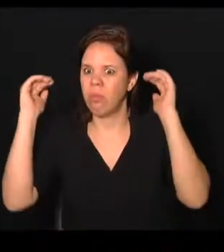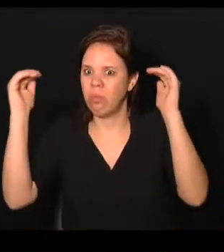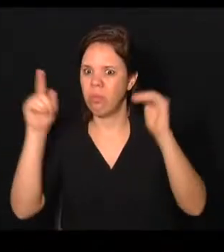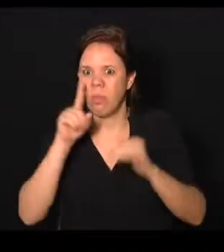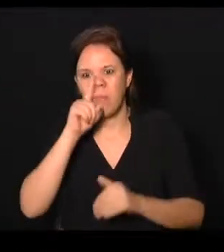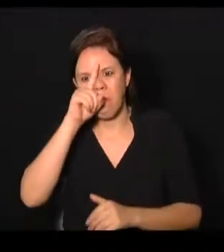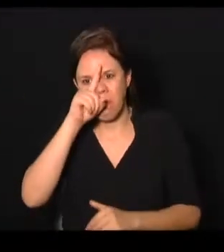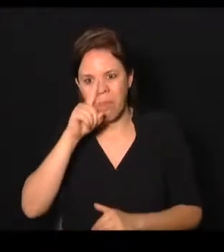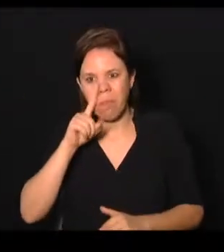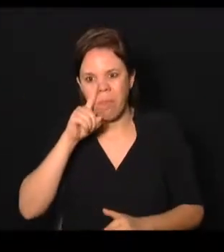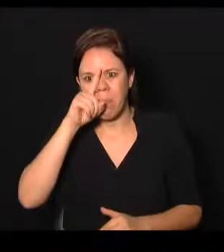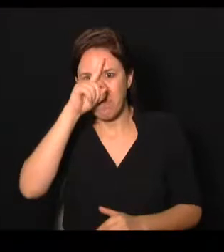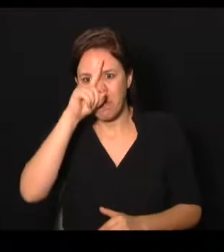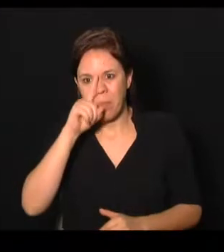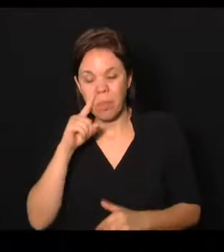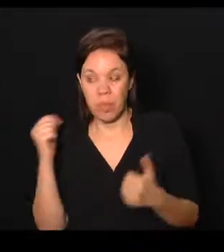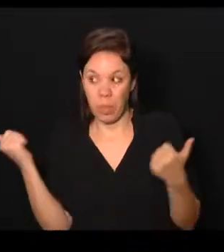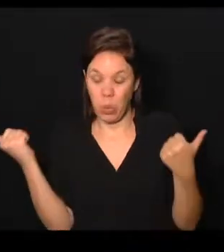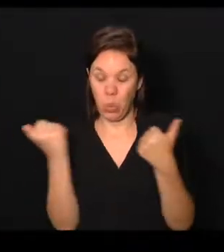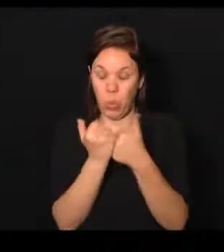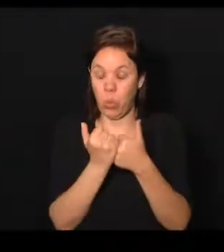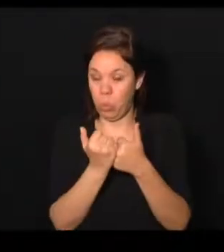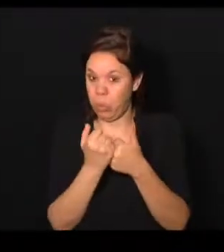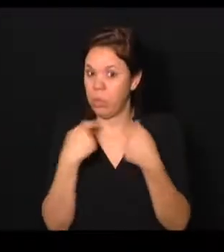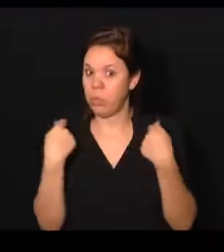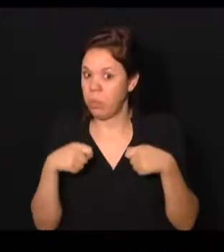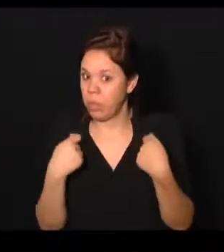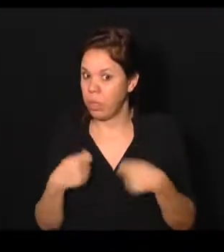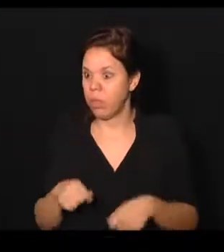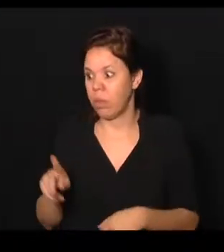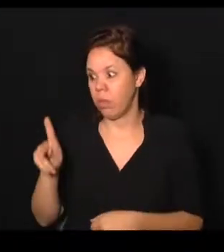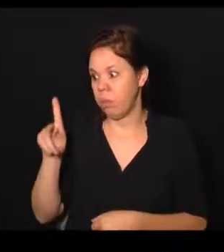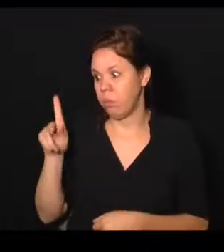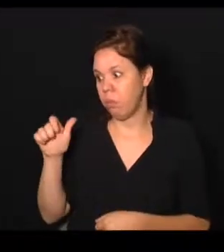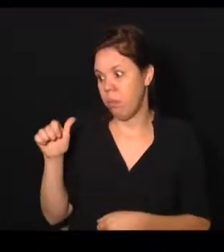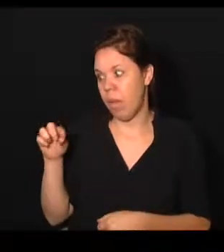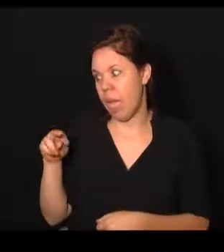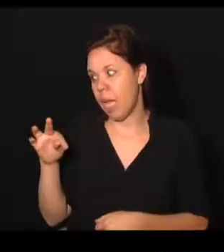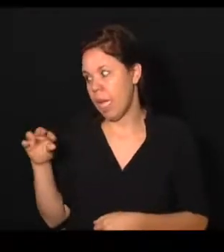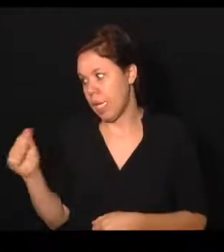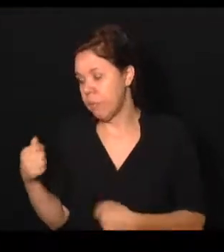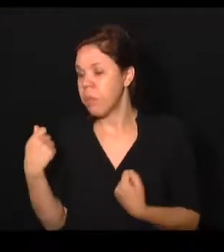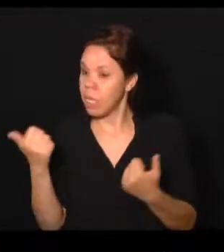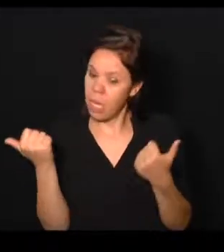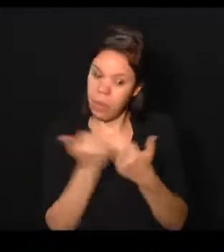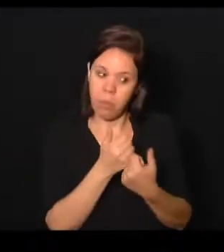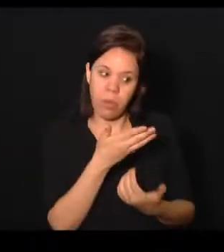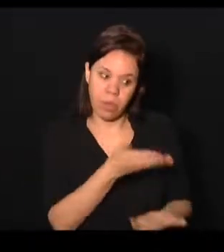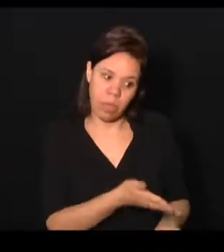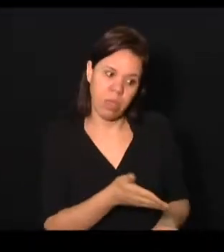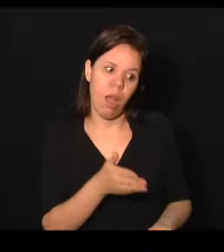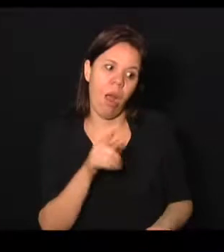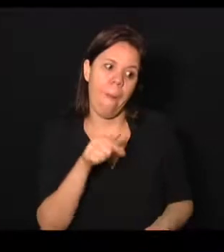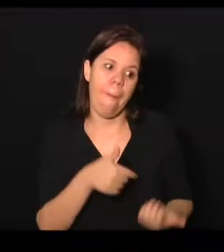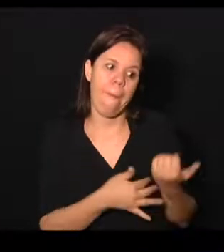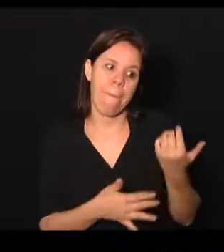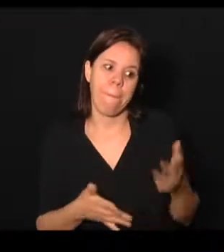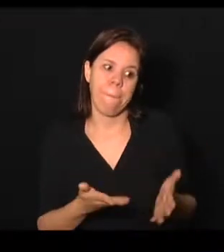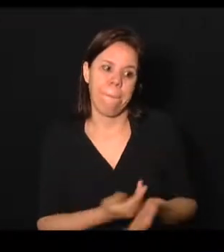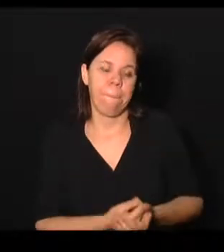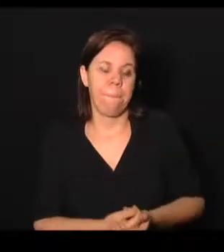Então, para suprir aquela necessidade momentânea, essa pessoa pode necessitar de reposição de plaquetas. Quando a gente